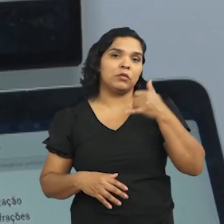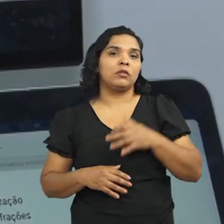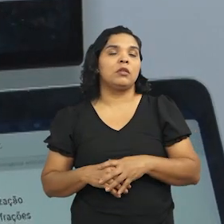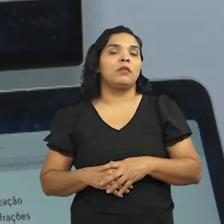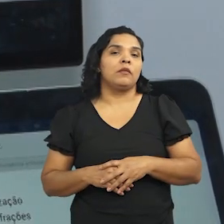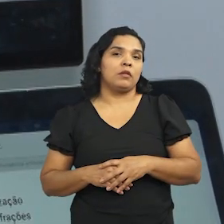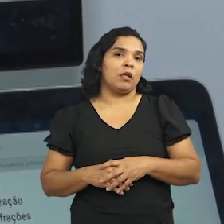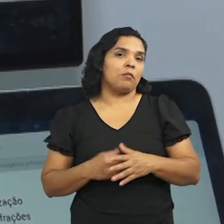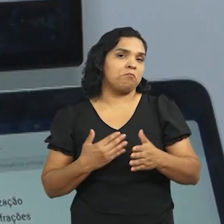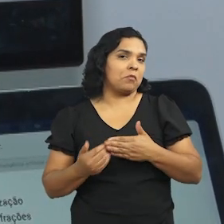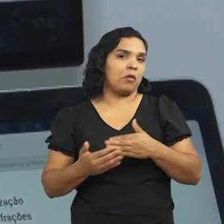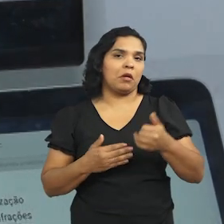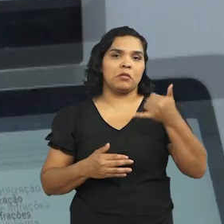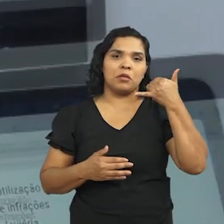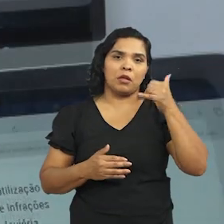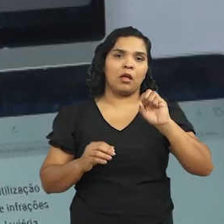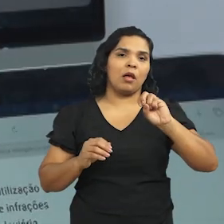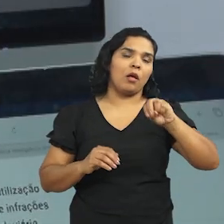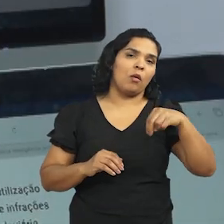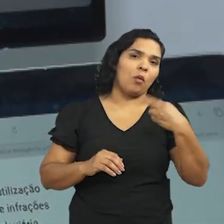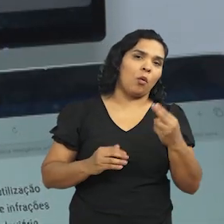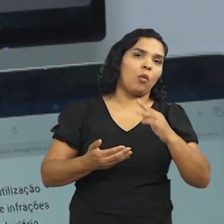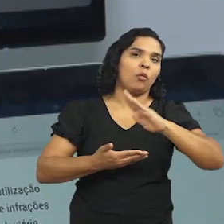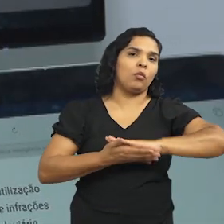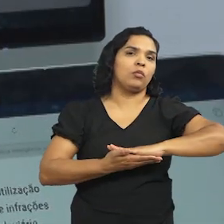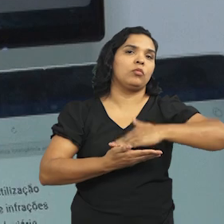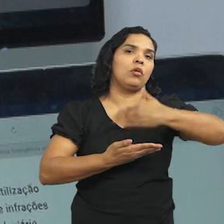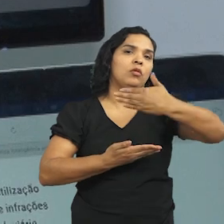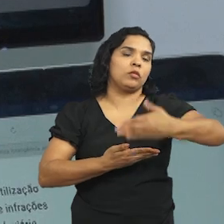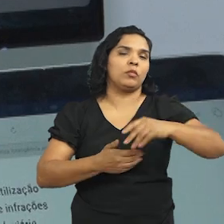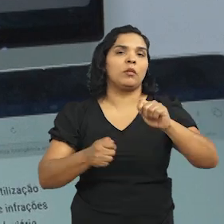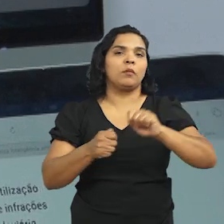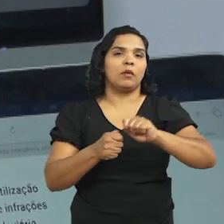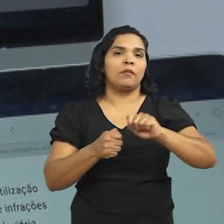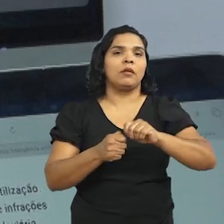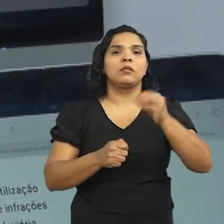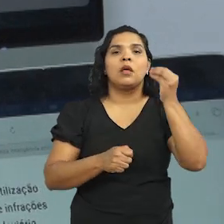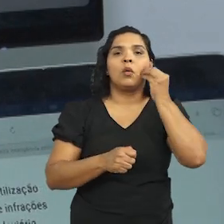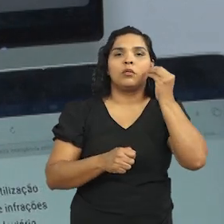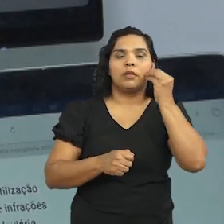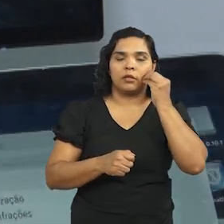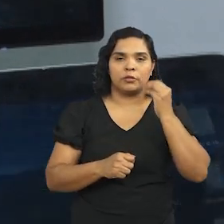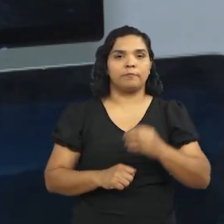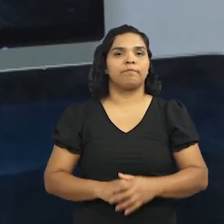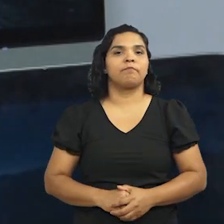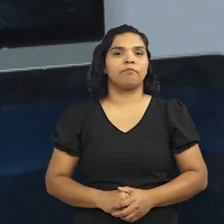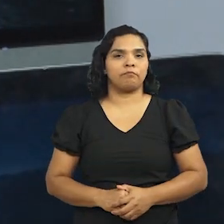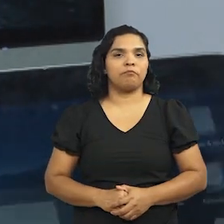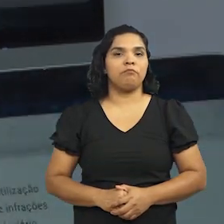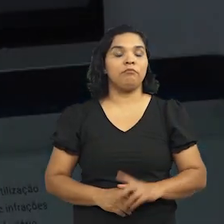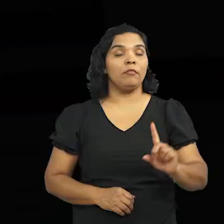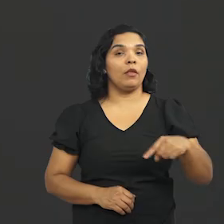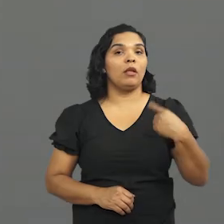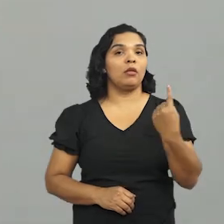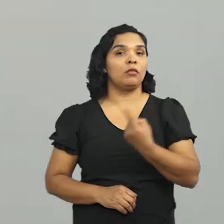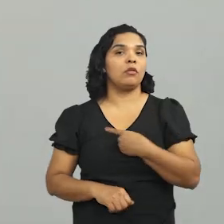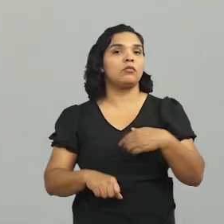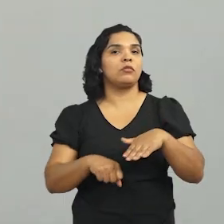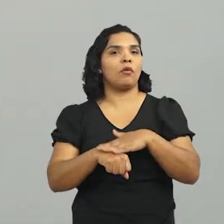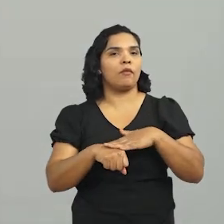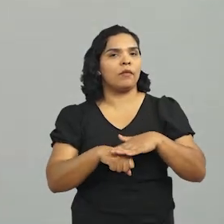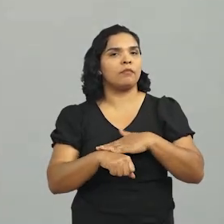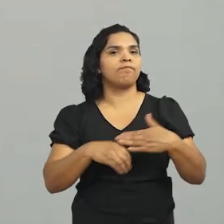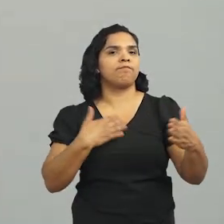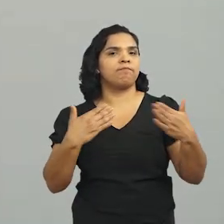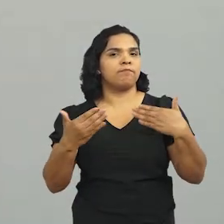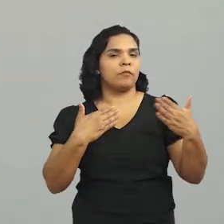usar em um dispositivo, seja ele um smartphone ou até mesmo em um notebook para fazer testes de bancada. A gente